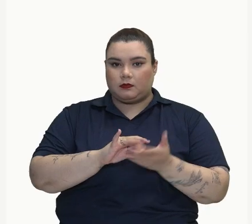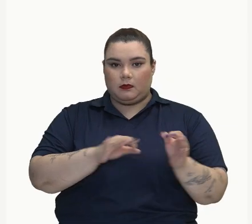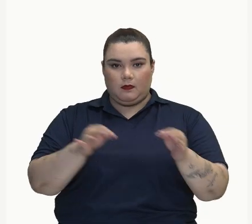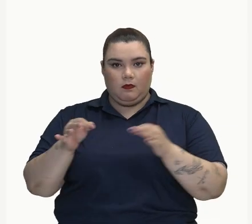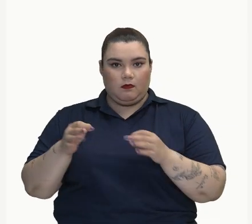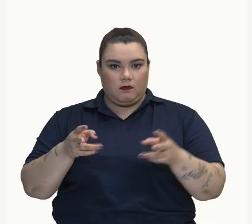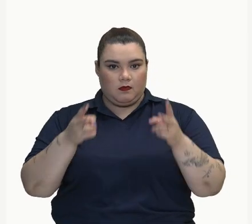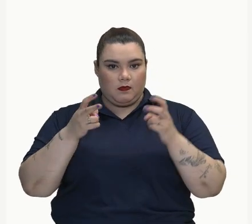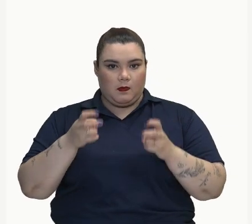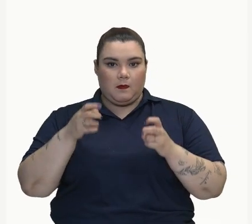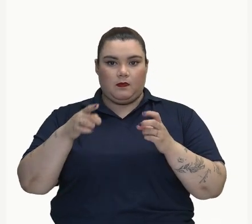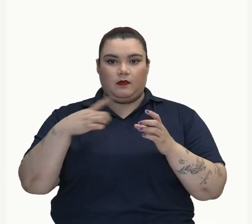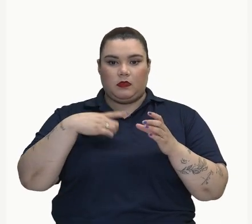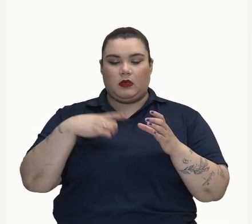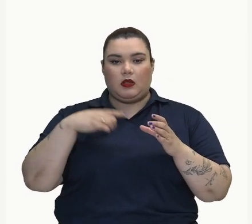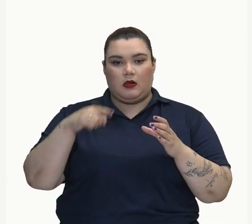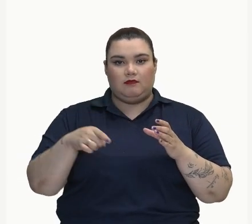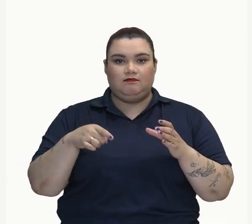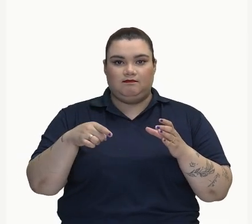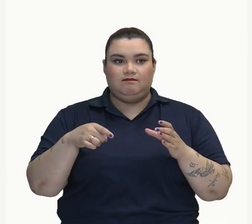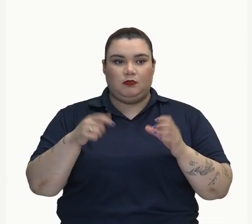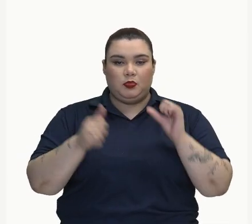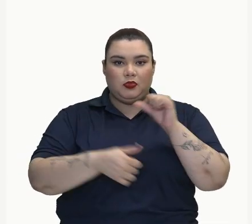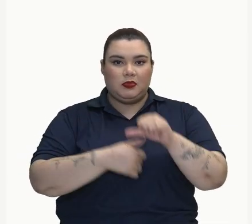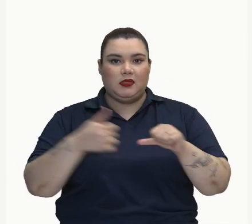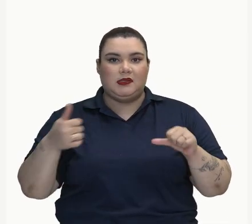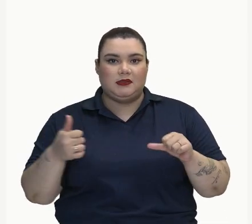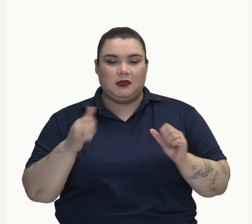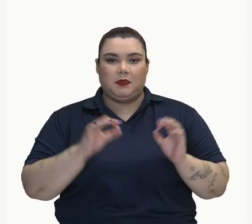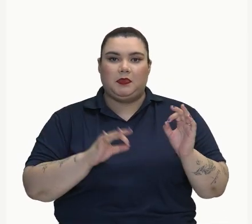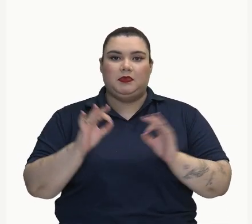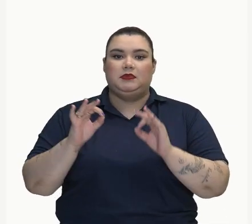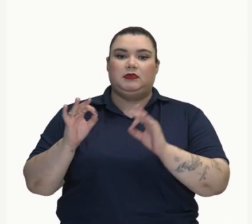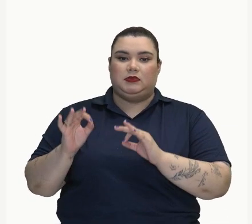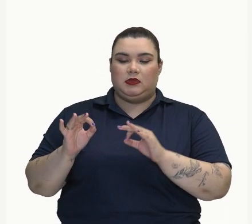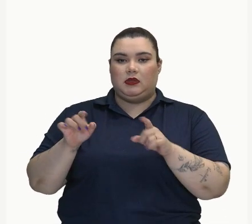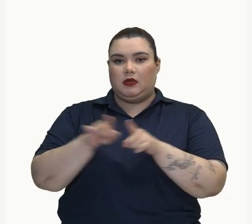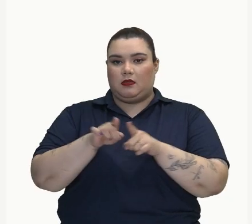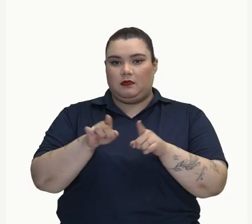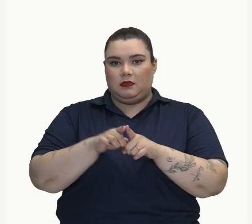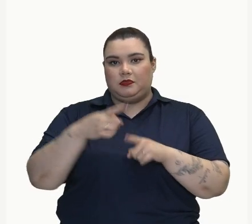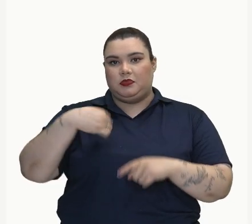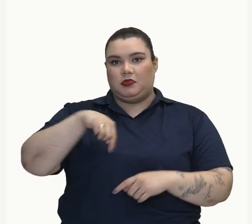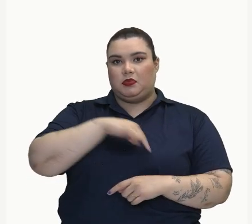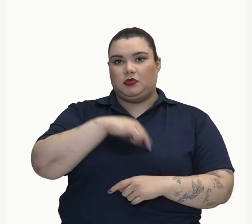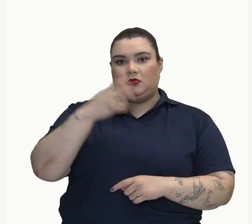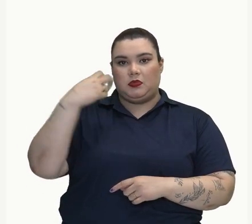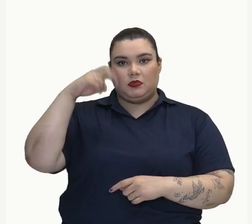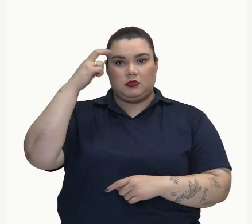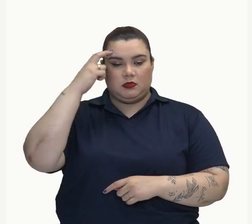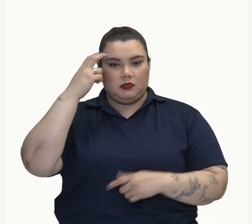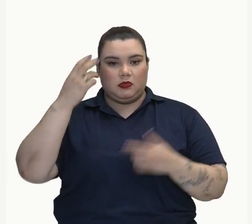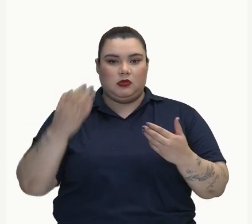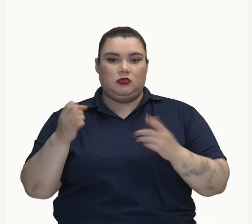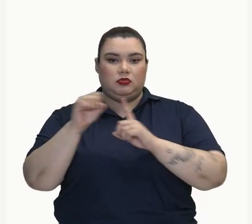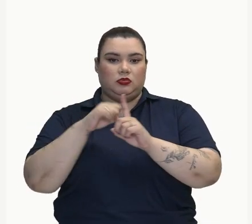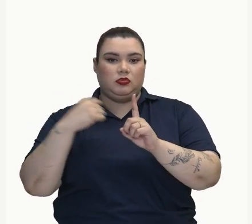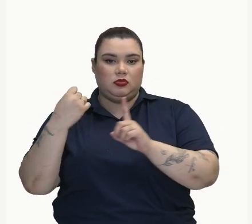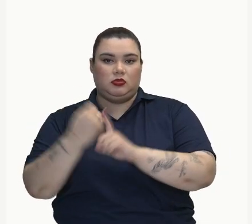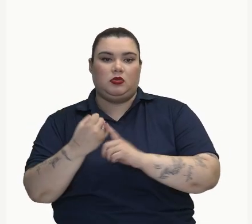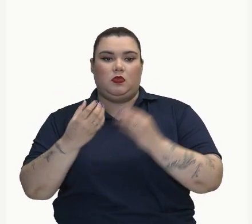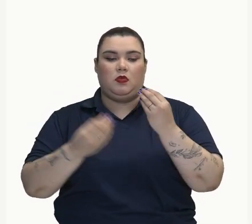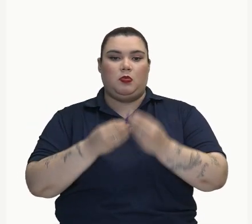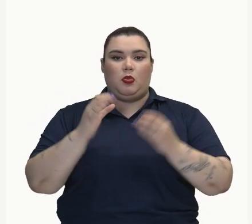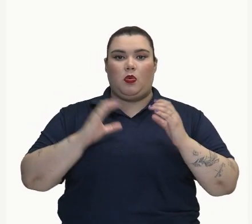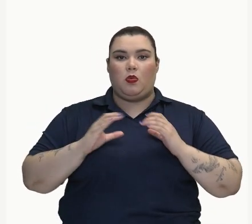esse aprofundamento, não é? Desse processo também na nossa cultura. Sociais, os padrões de